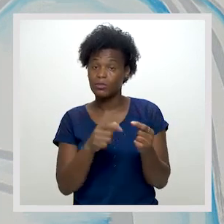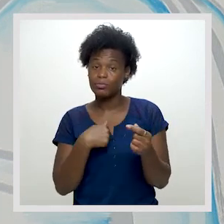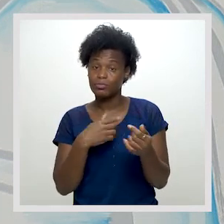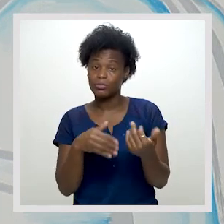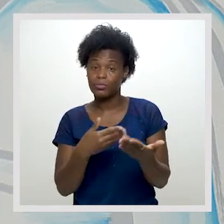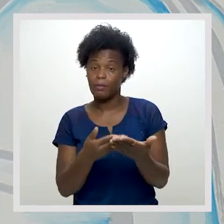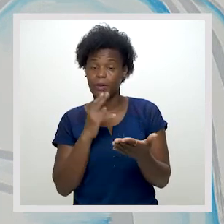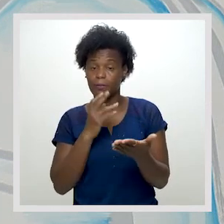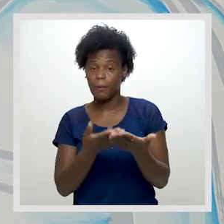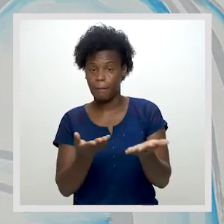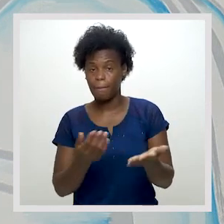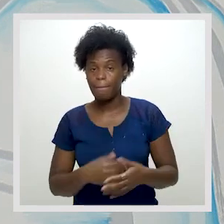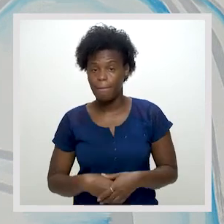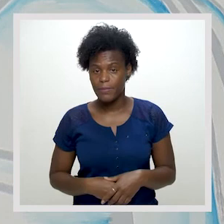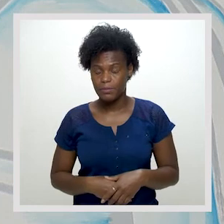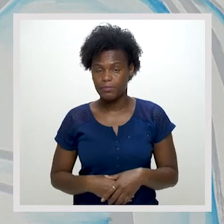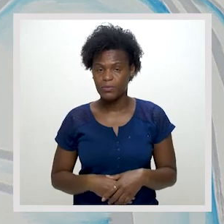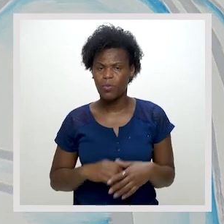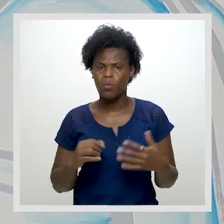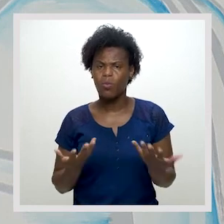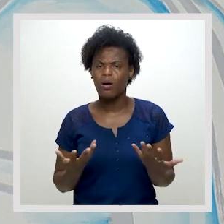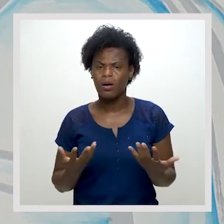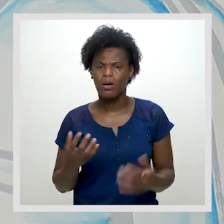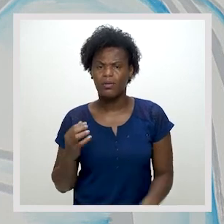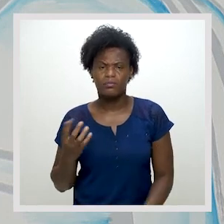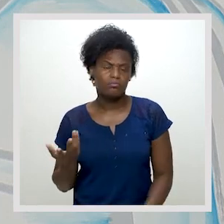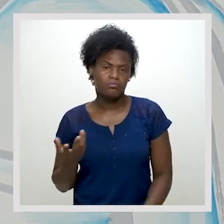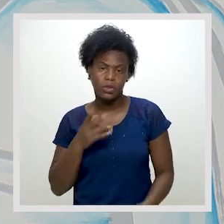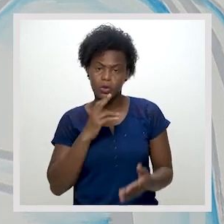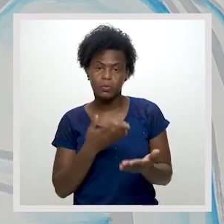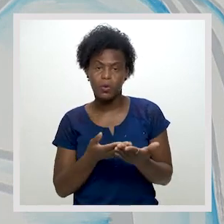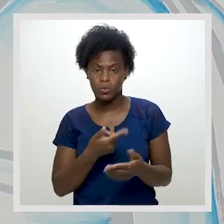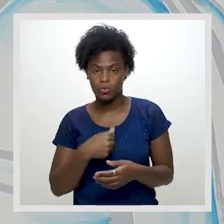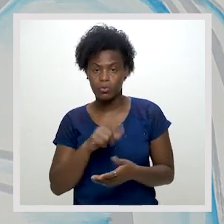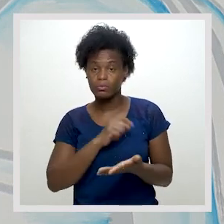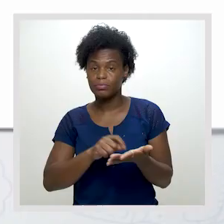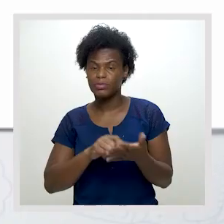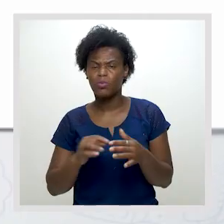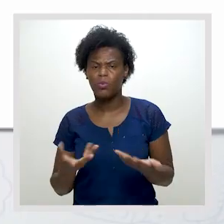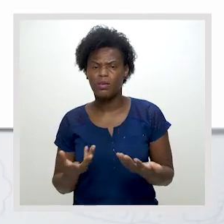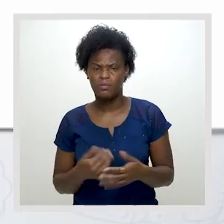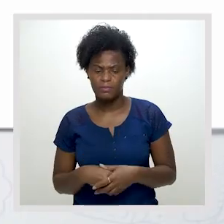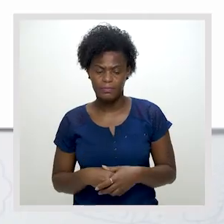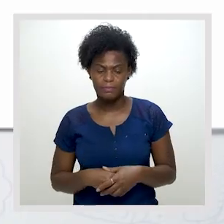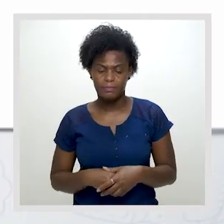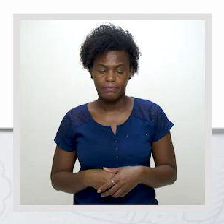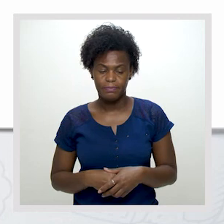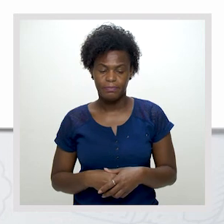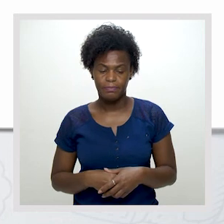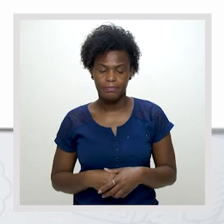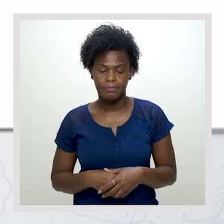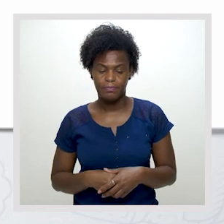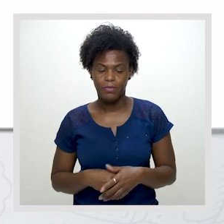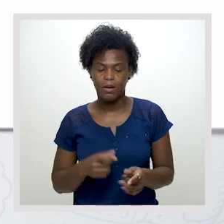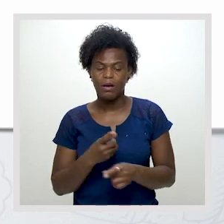passei há bocado. Qual seria a resposta do nosso exercício? Por